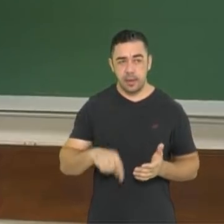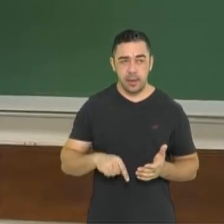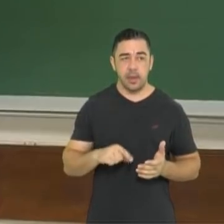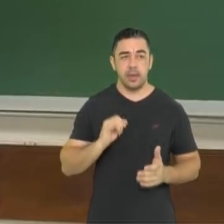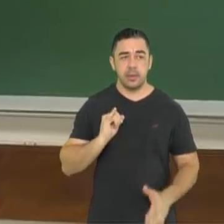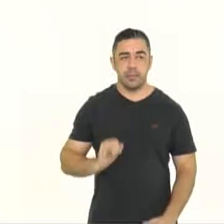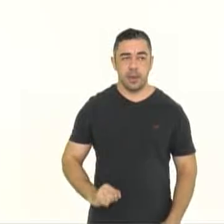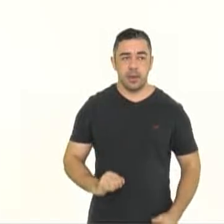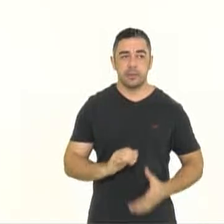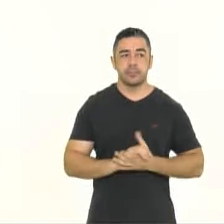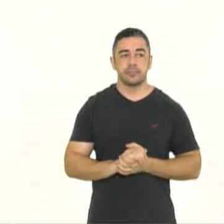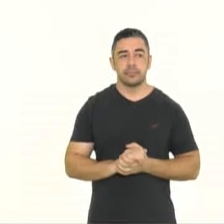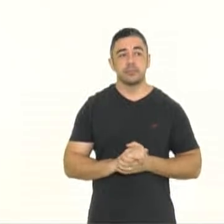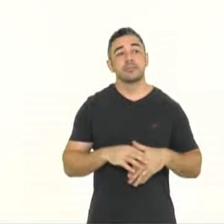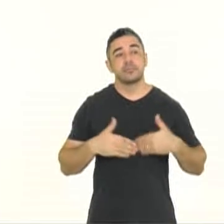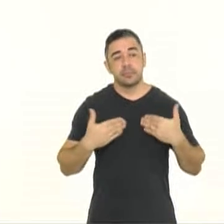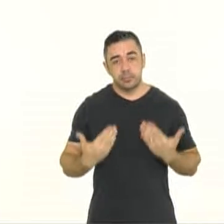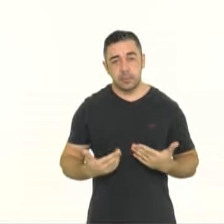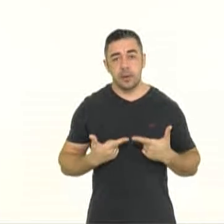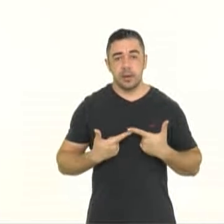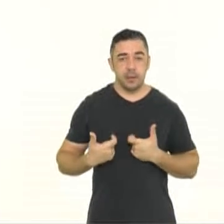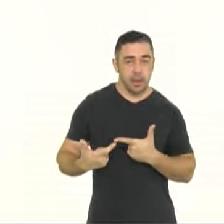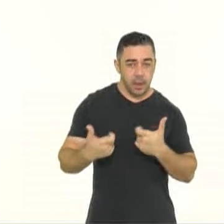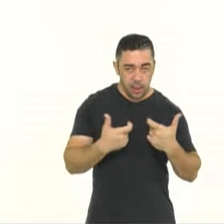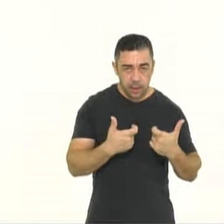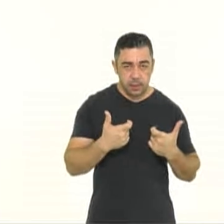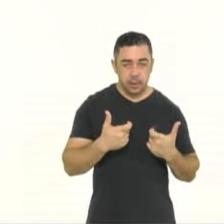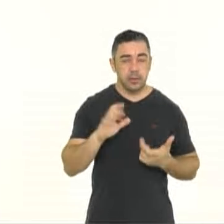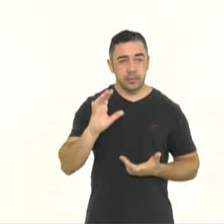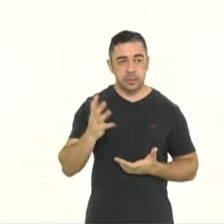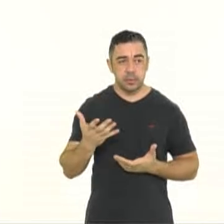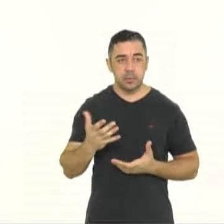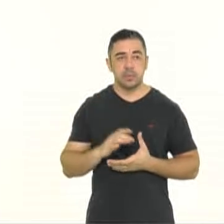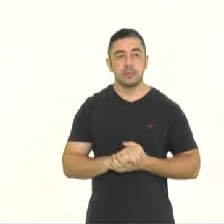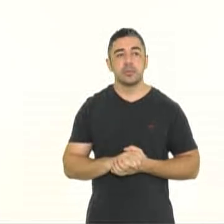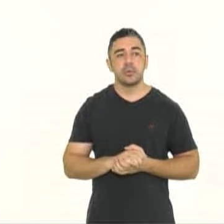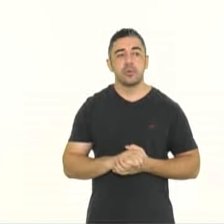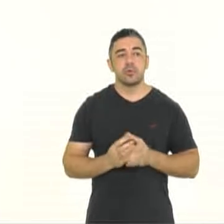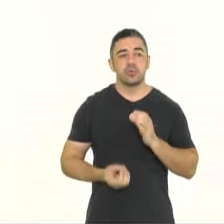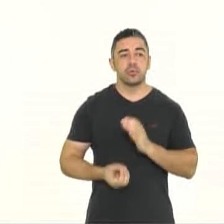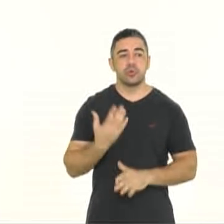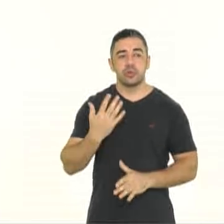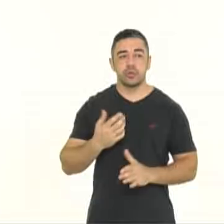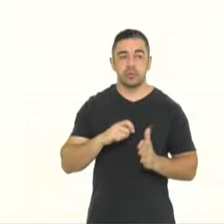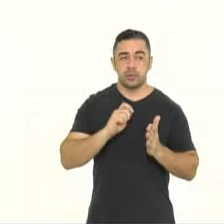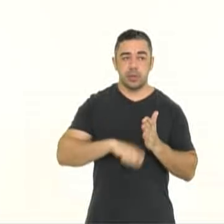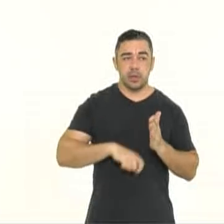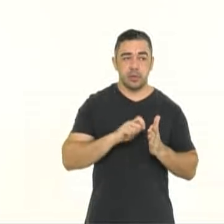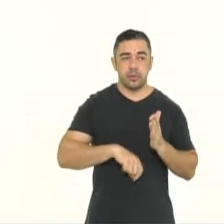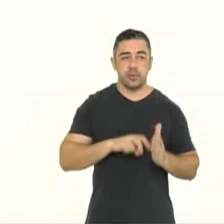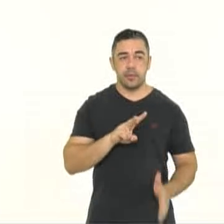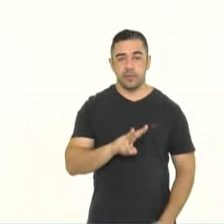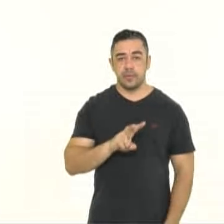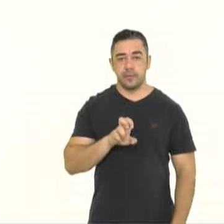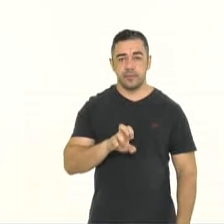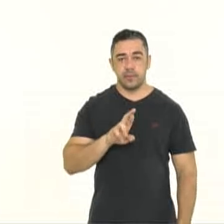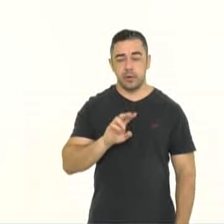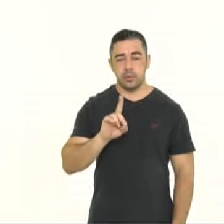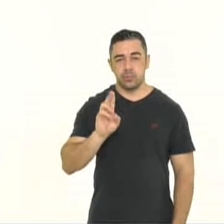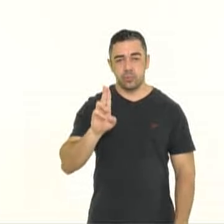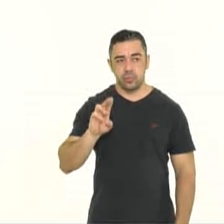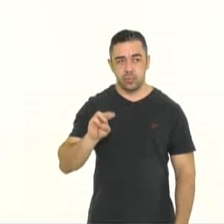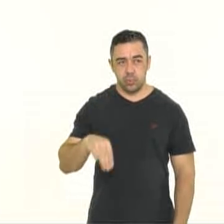Carolíngio. Nessa situação de guerra, né, acabou que surgiu o Tratado de Verdun, em 843,